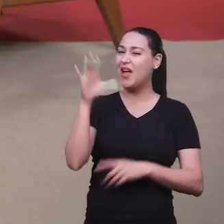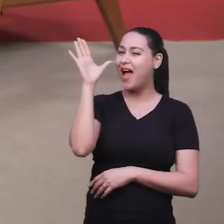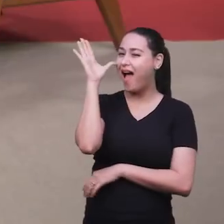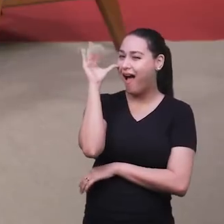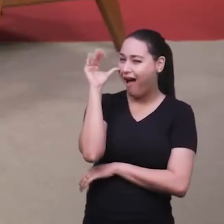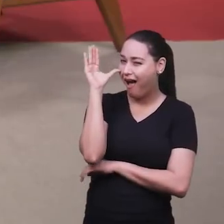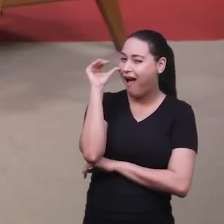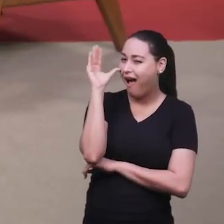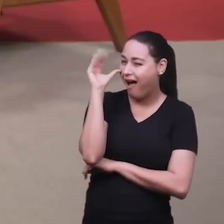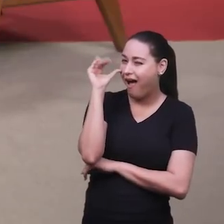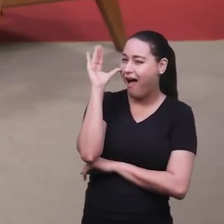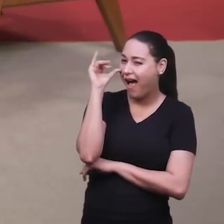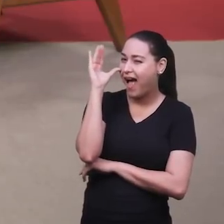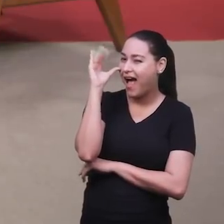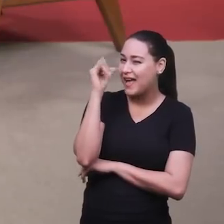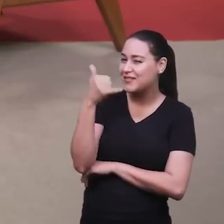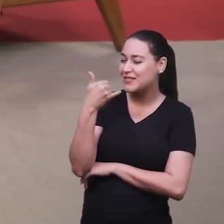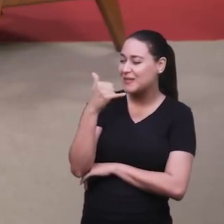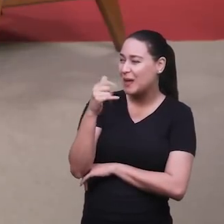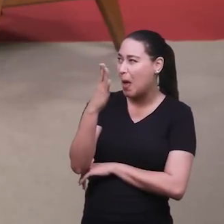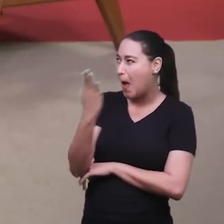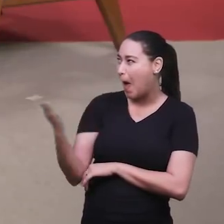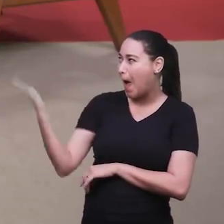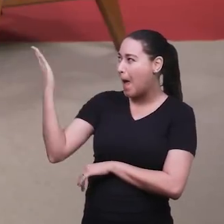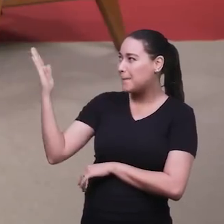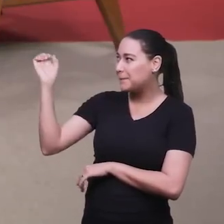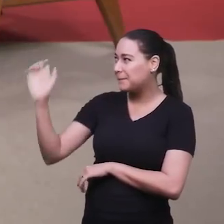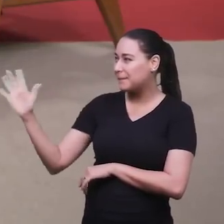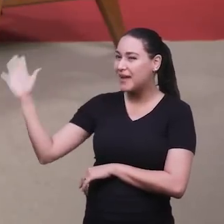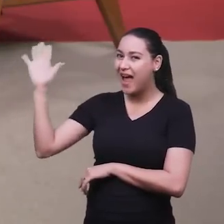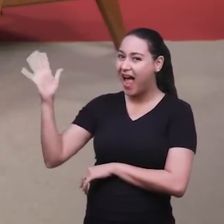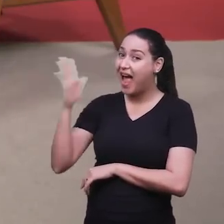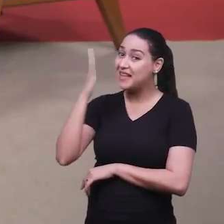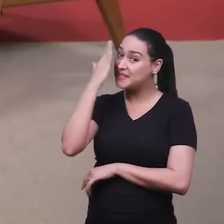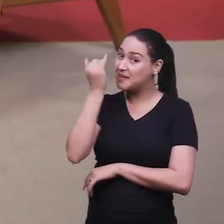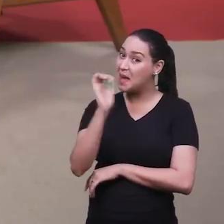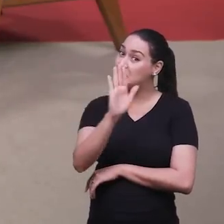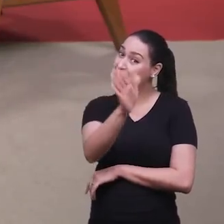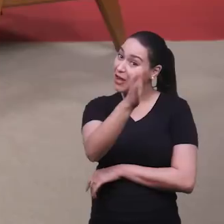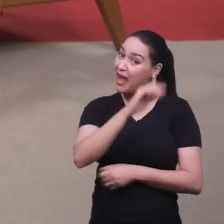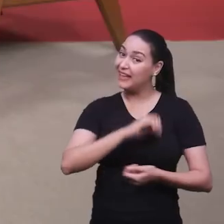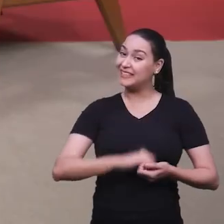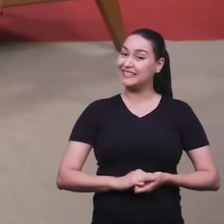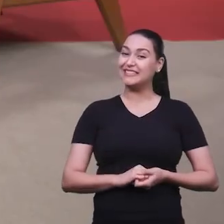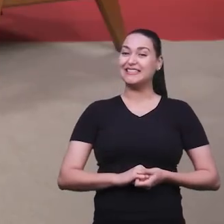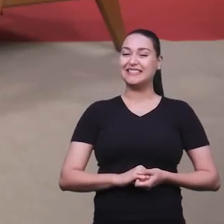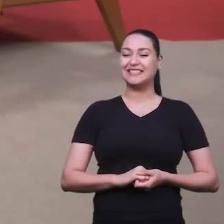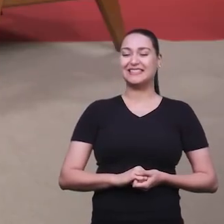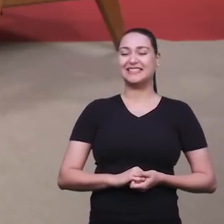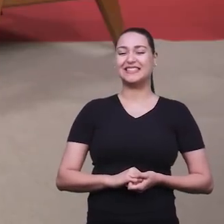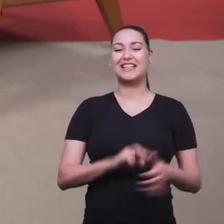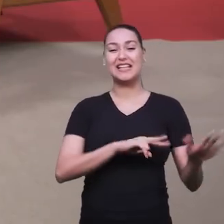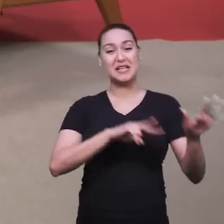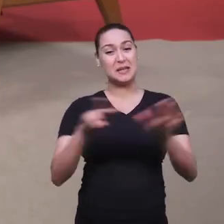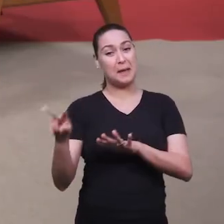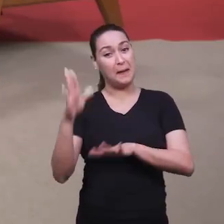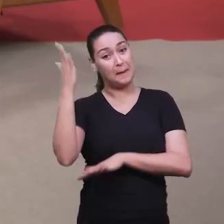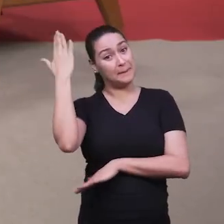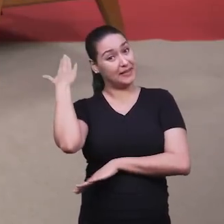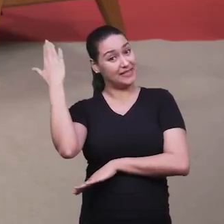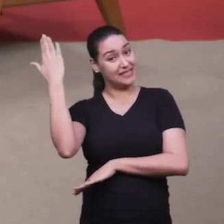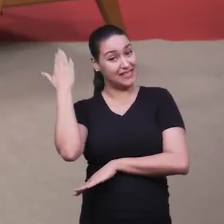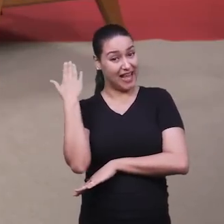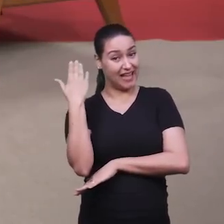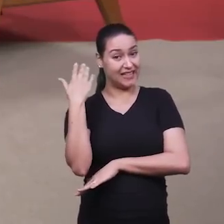se antecipa e fica sabendo. Porque tem muita gente que é curiosa, né? Vai, nem que seja por curiosidade, mas vai lá, aponta a câmera do celular e já fica sabendo. Então,